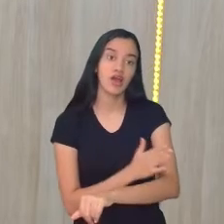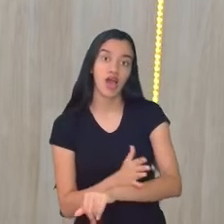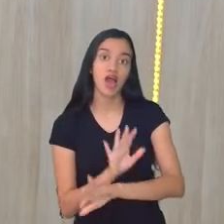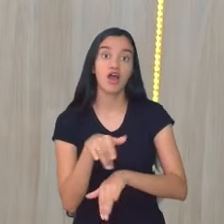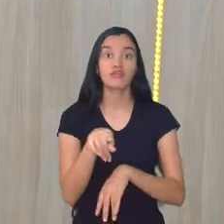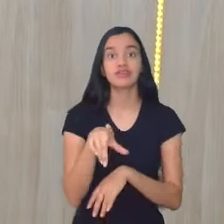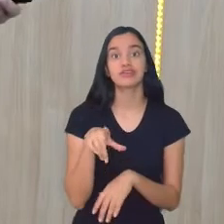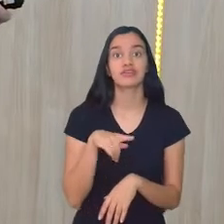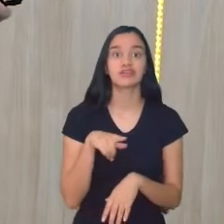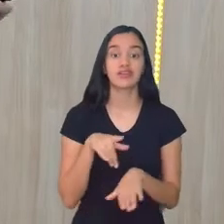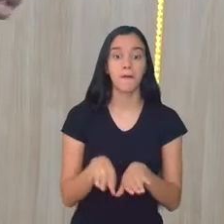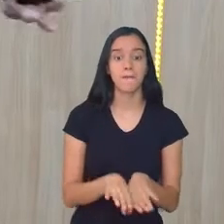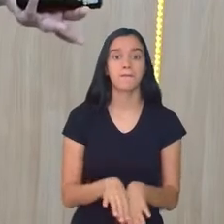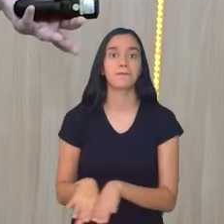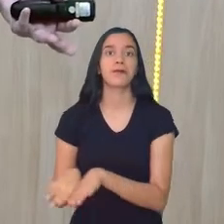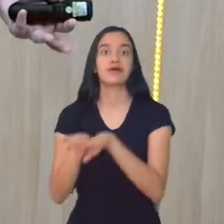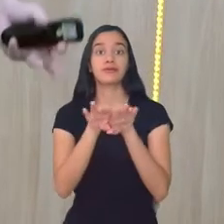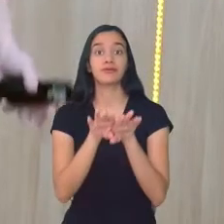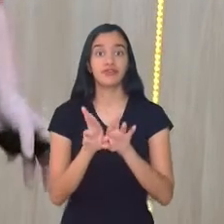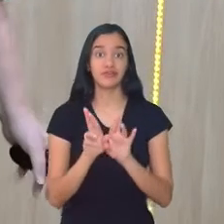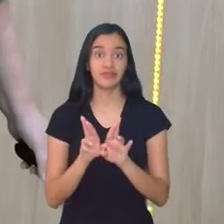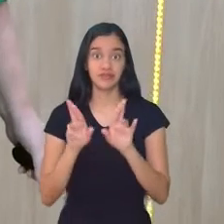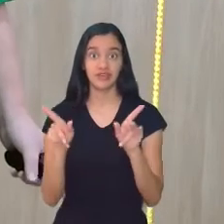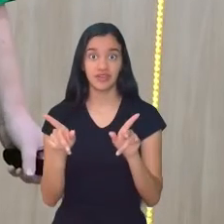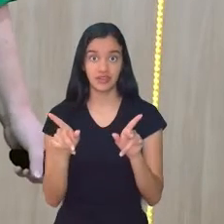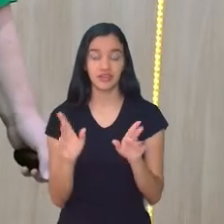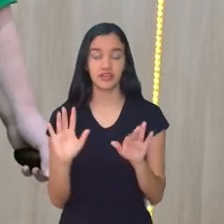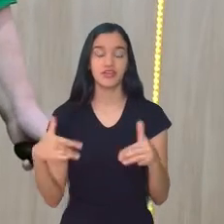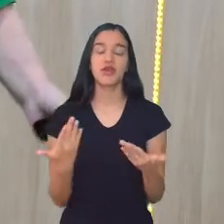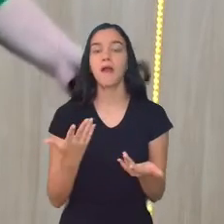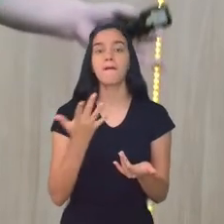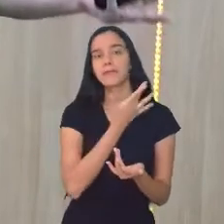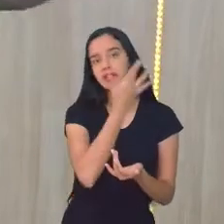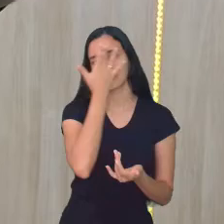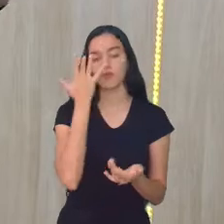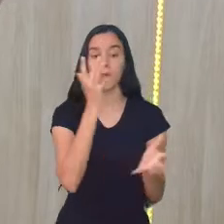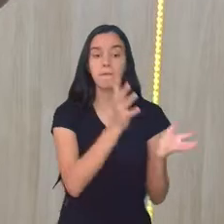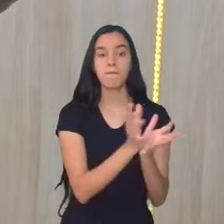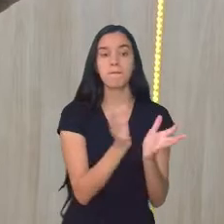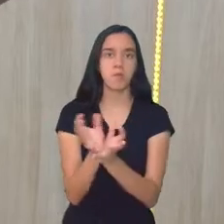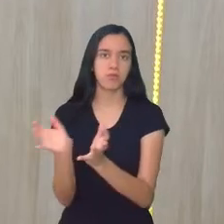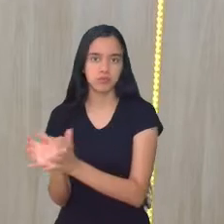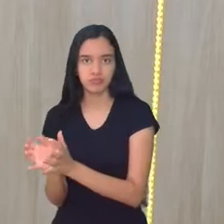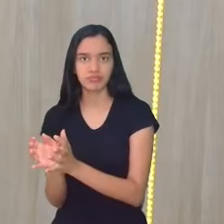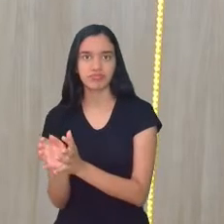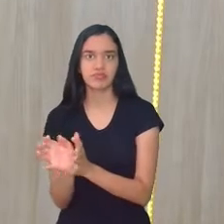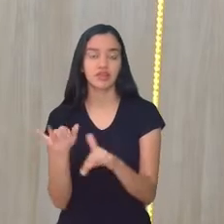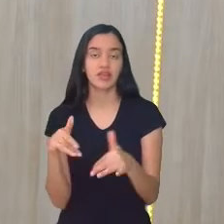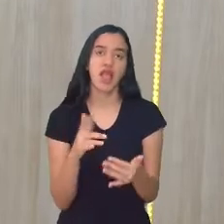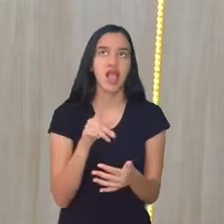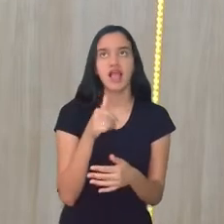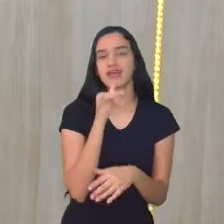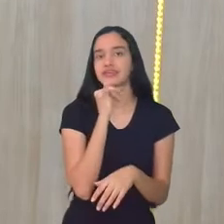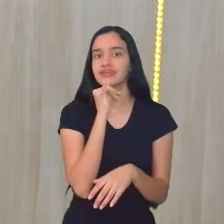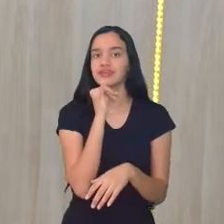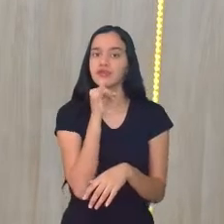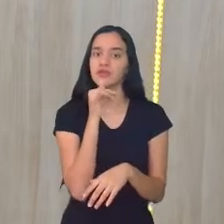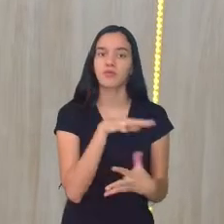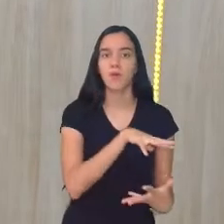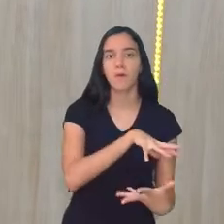tinha padrões de medidas diferentes definidos pelos povos. Como eles não eram um